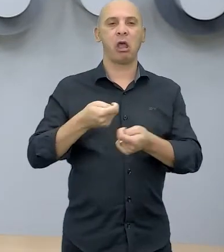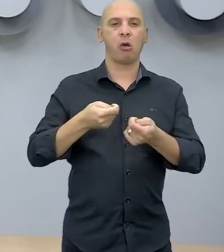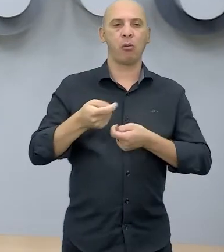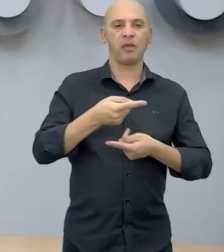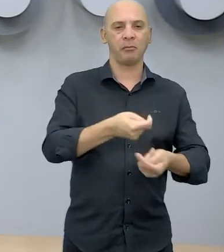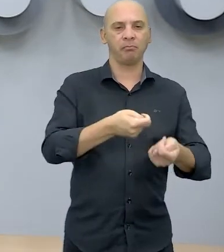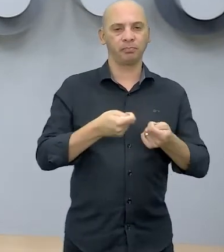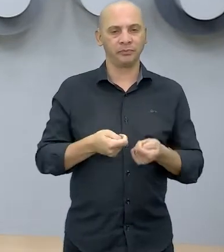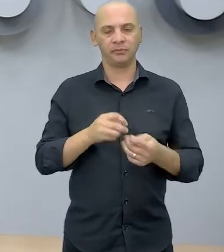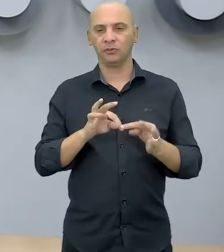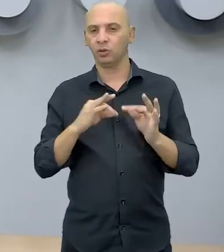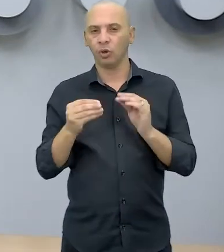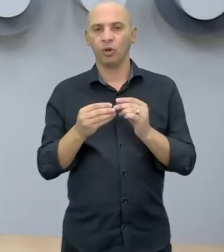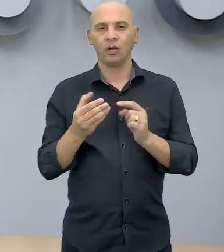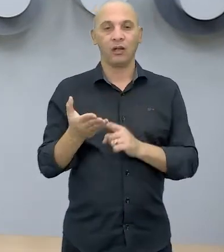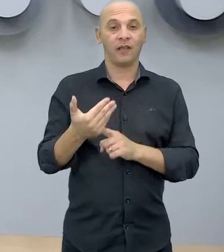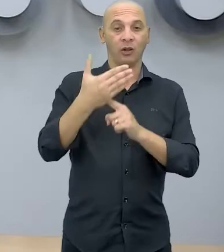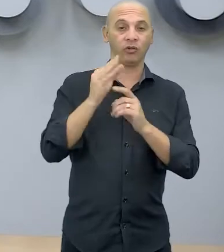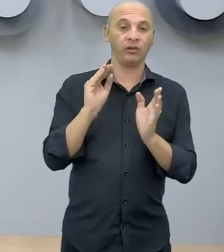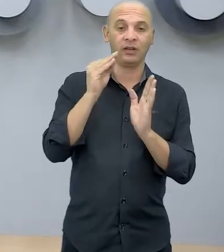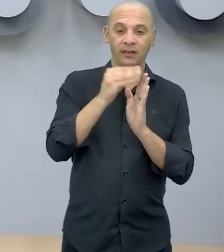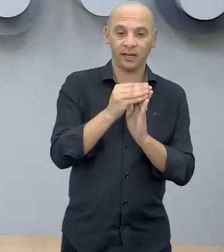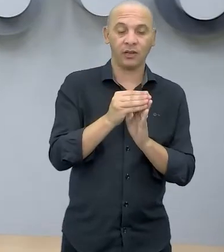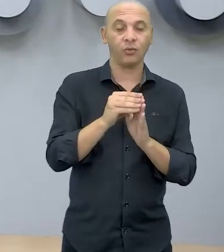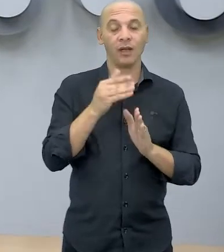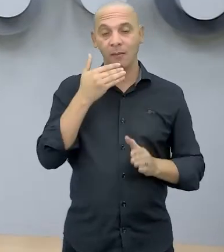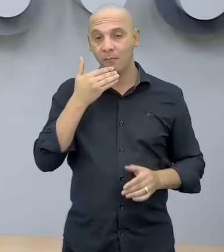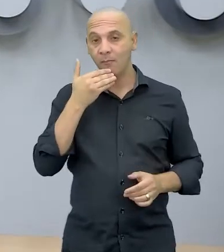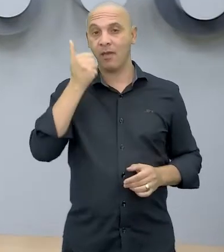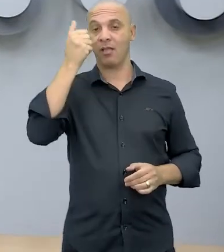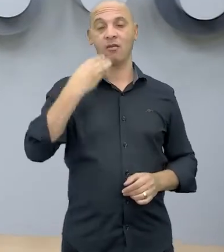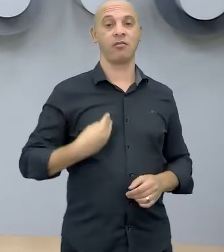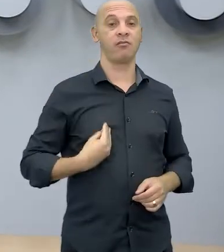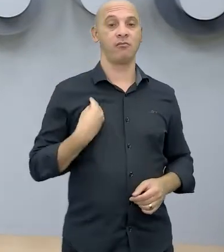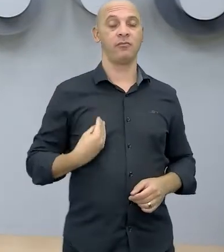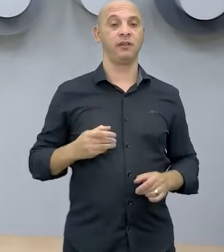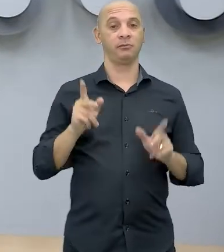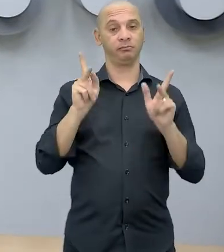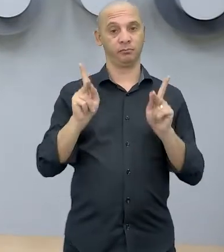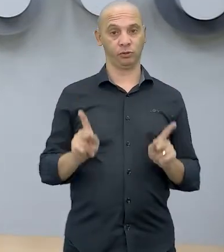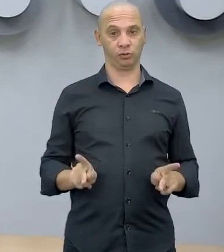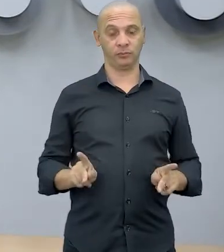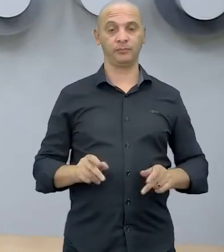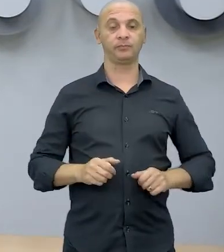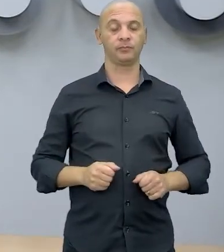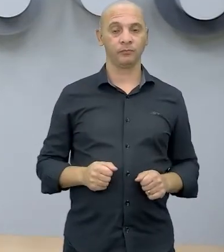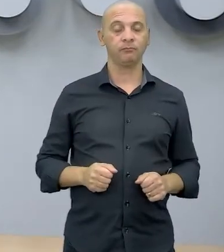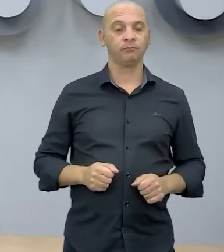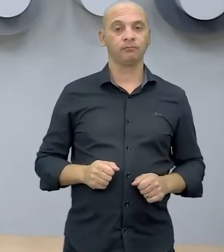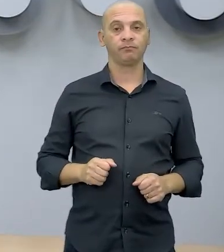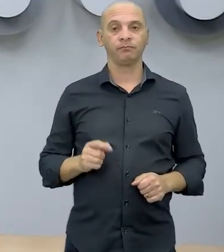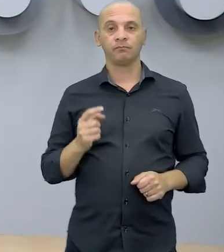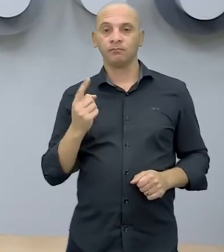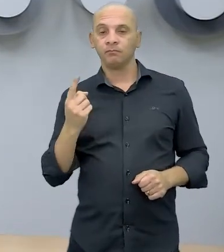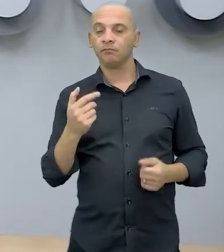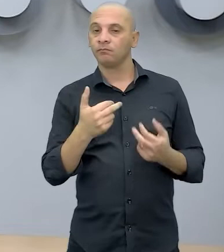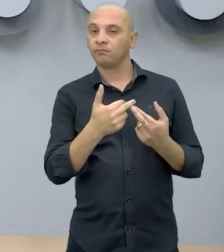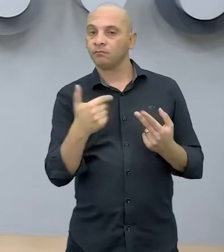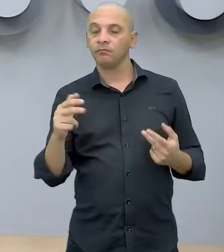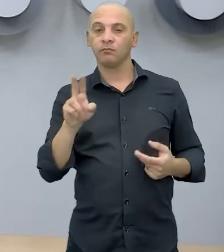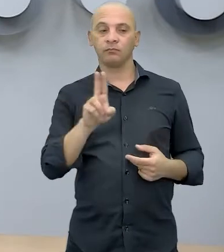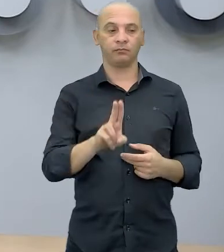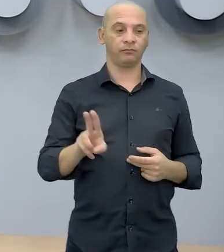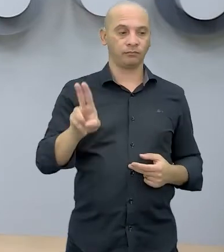cada vez mais traz apenas impactos positivos na vida dos indivíduos. Então, um dos elementos que ela utiliza